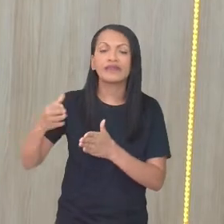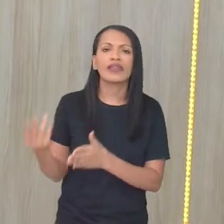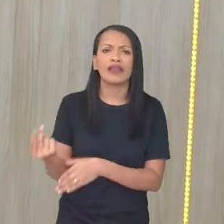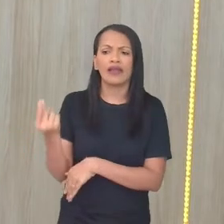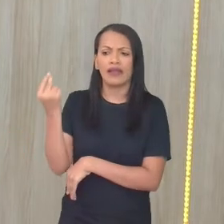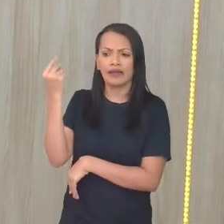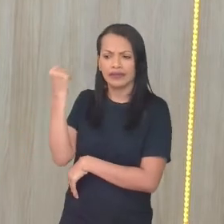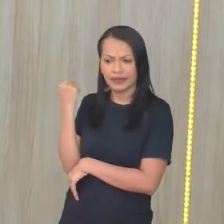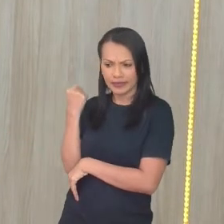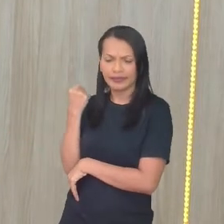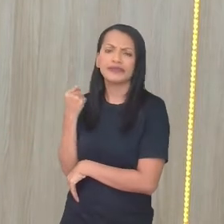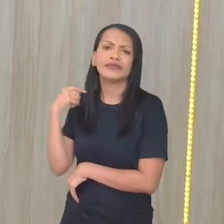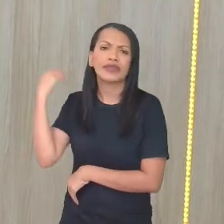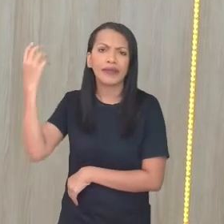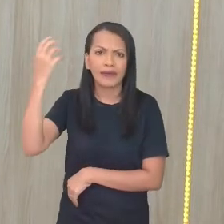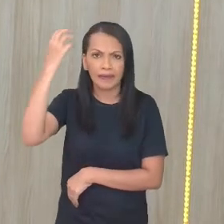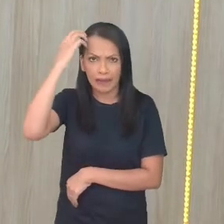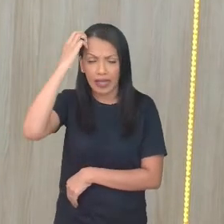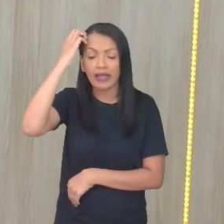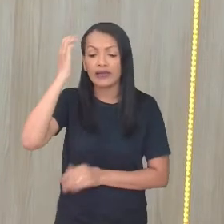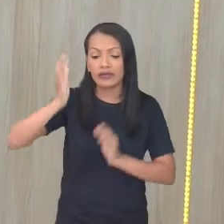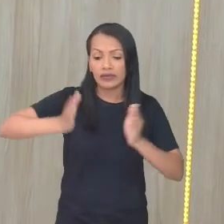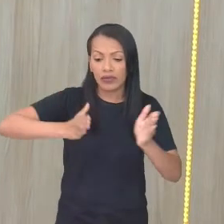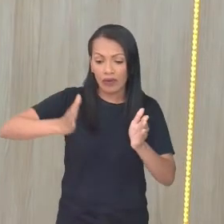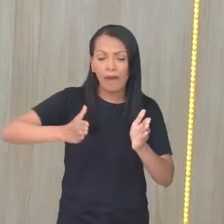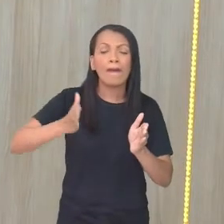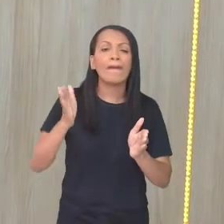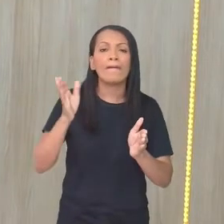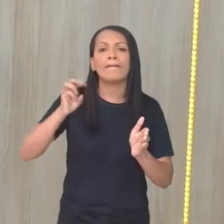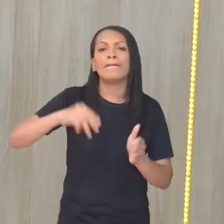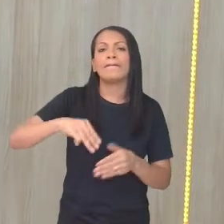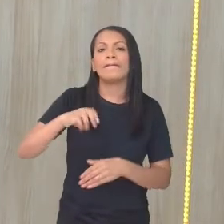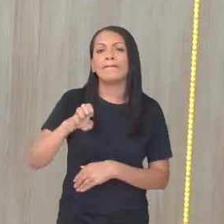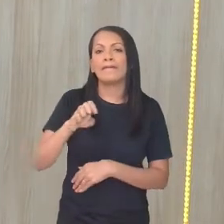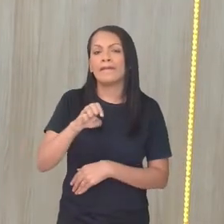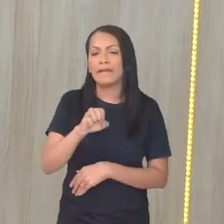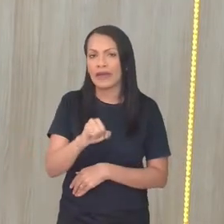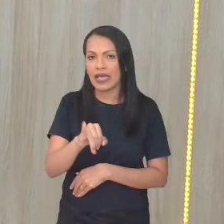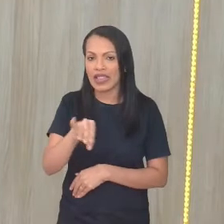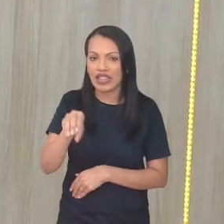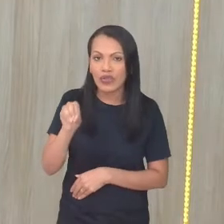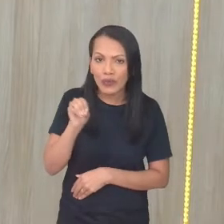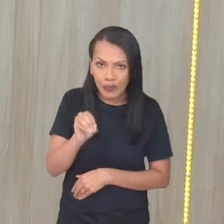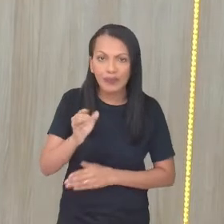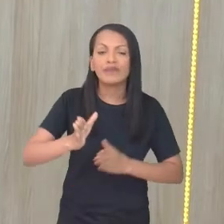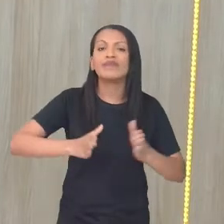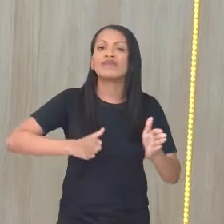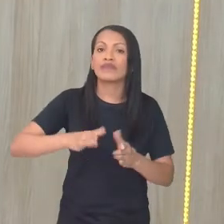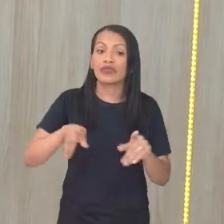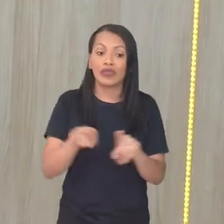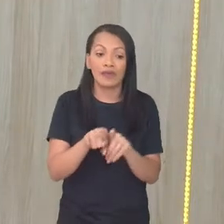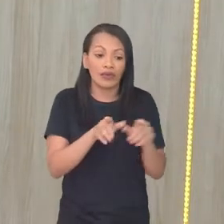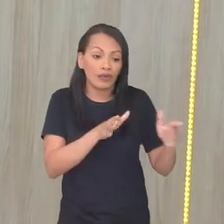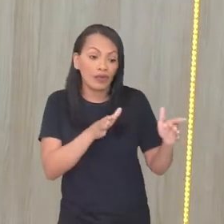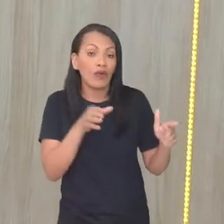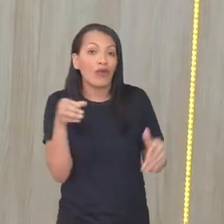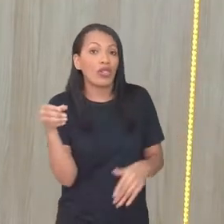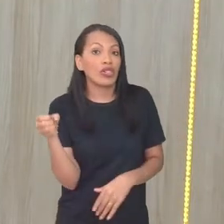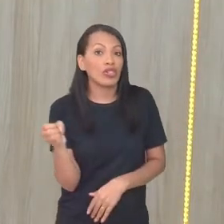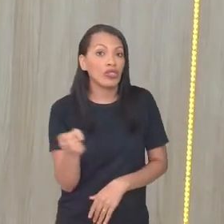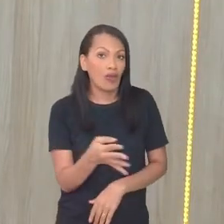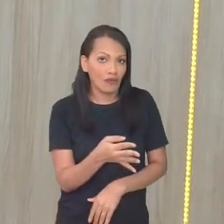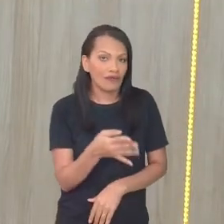o Médio Império e o Novo Império. E hoje o que é que a gente vai fazer? Nós vamos